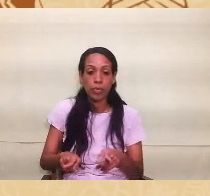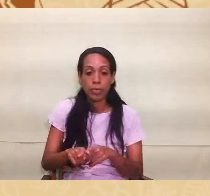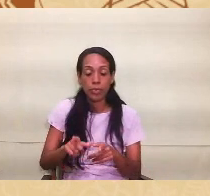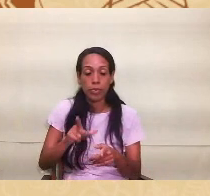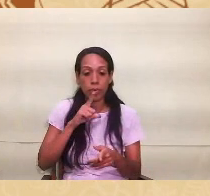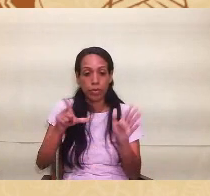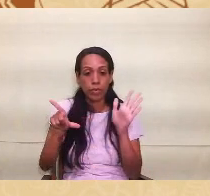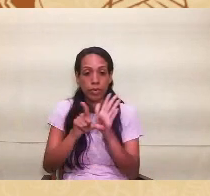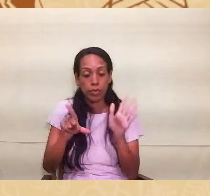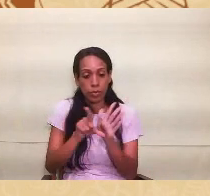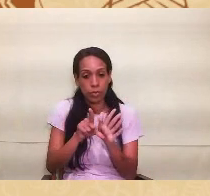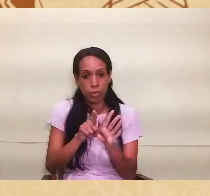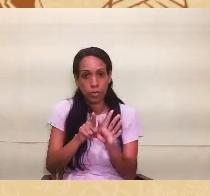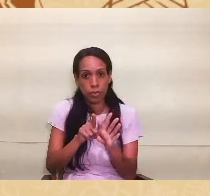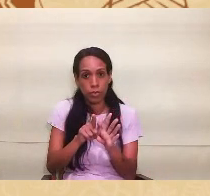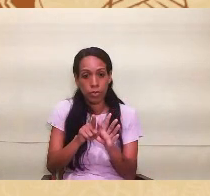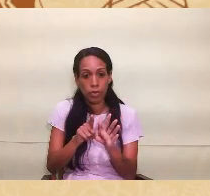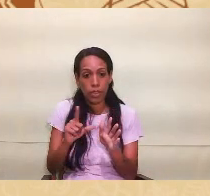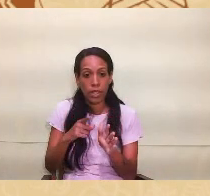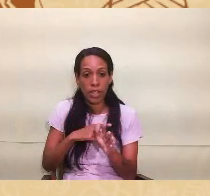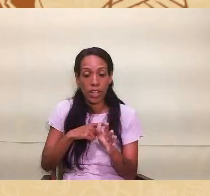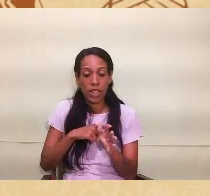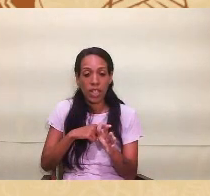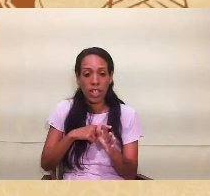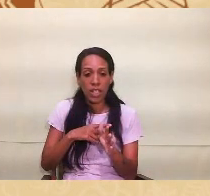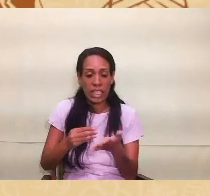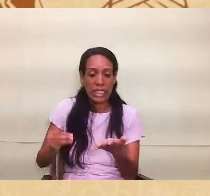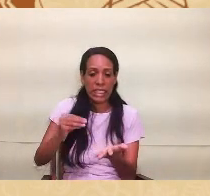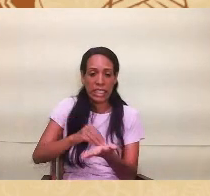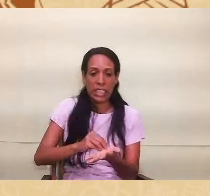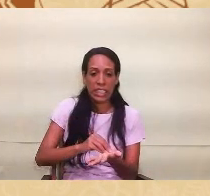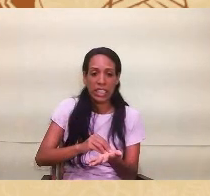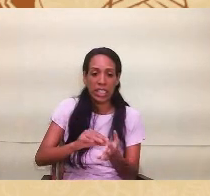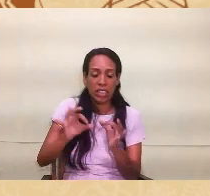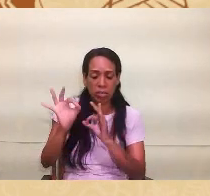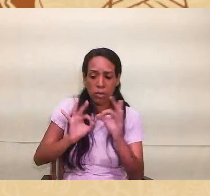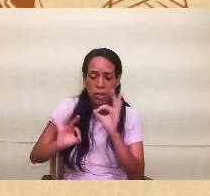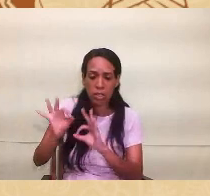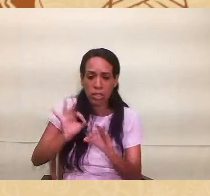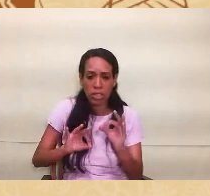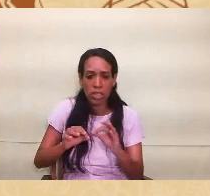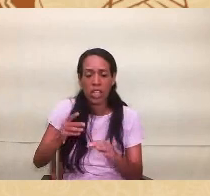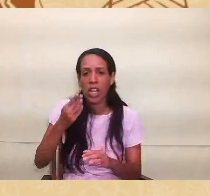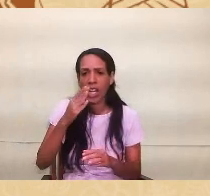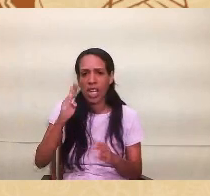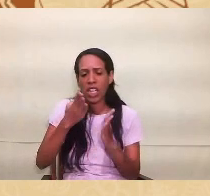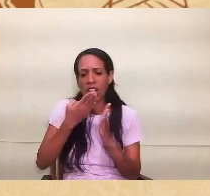se, de alguma maneira, isso também afetou a subjetividade, as construções indígenas,